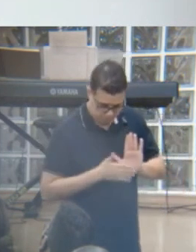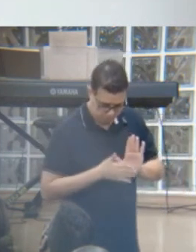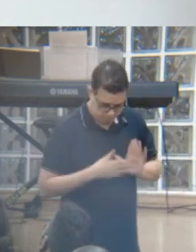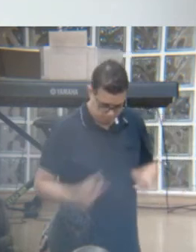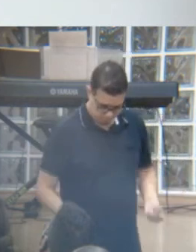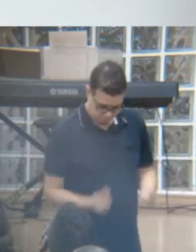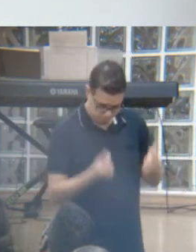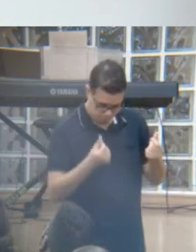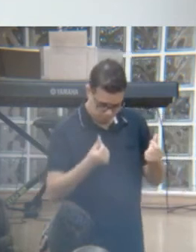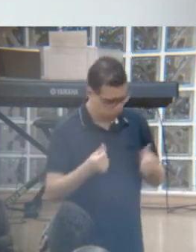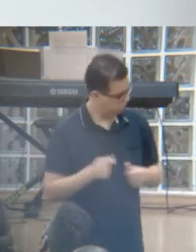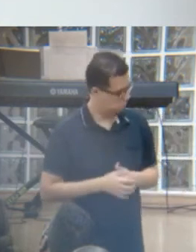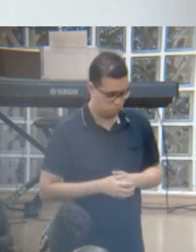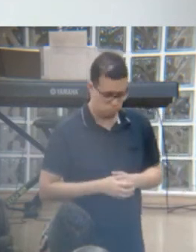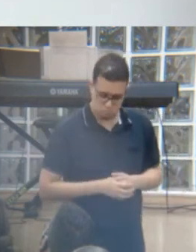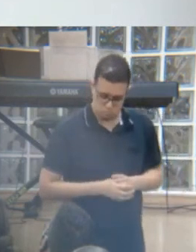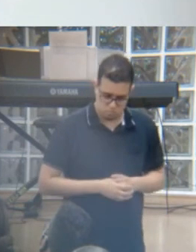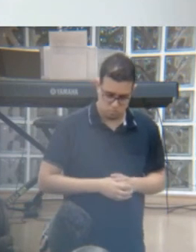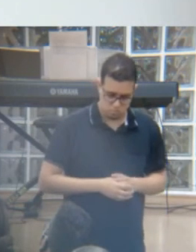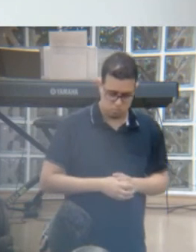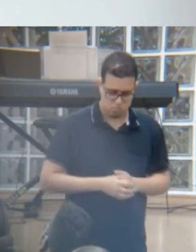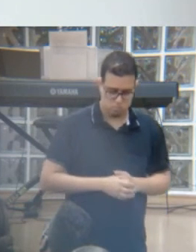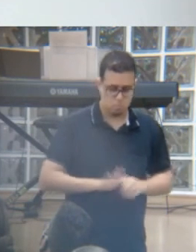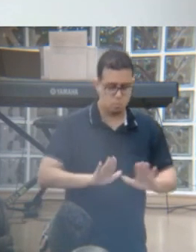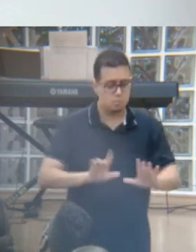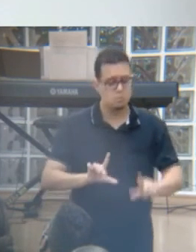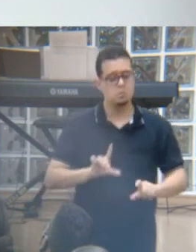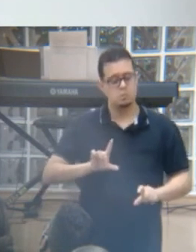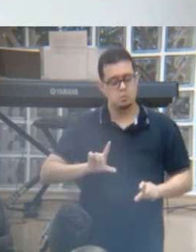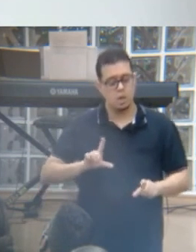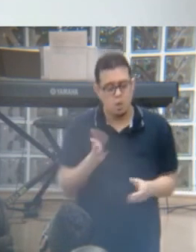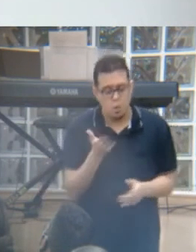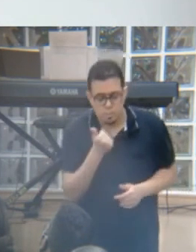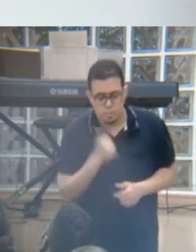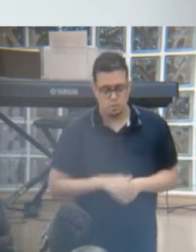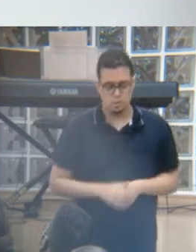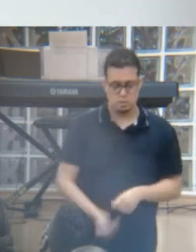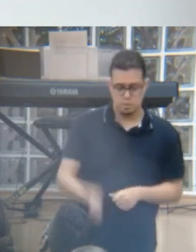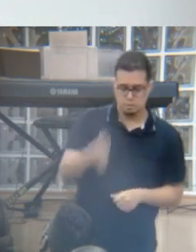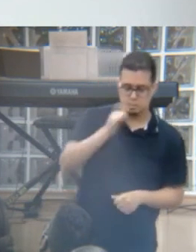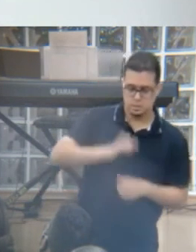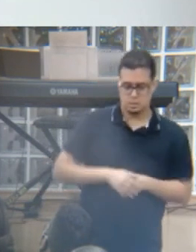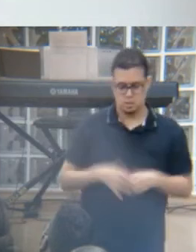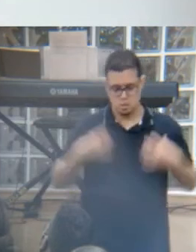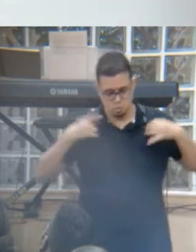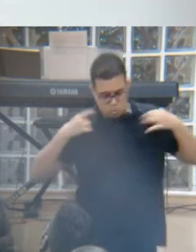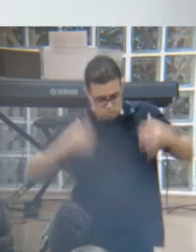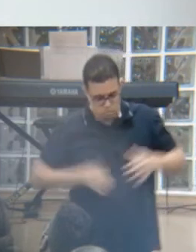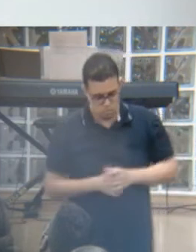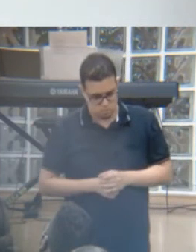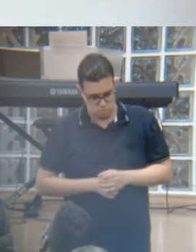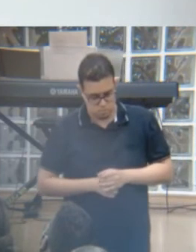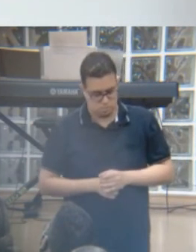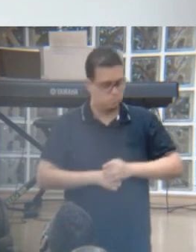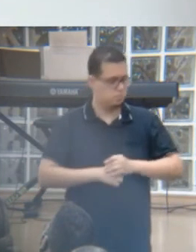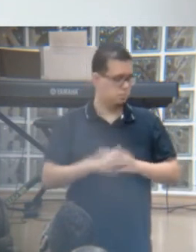daquilo que precisamos, a comida, bebida, a roupa, nada vai nos